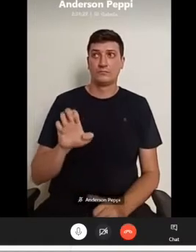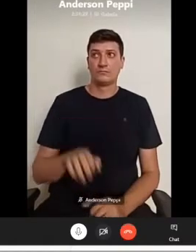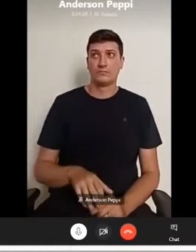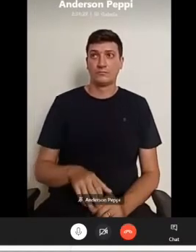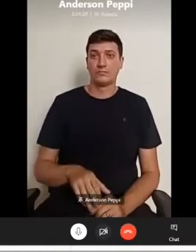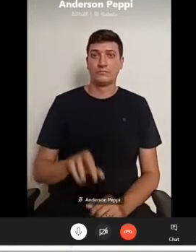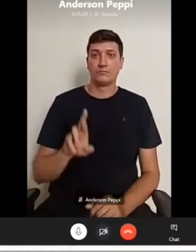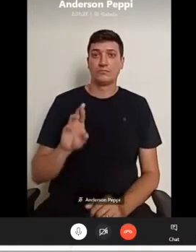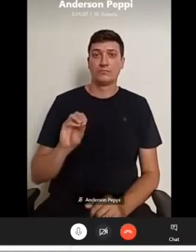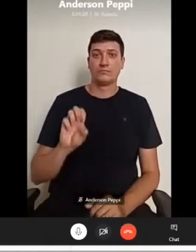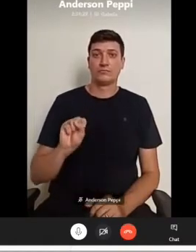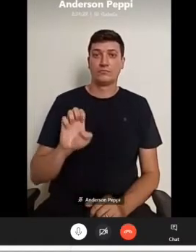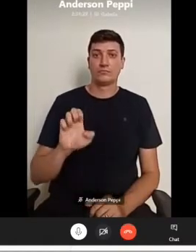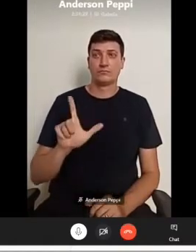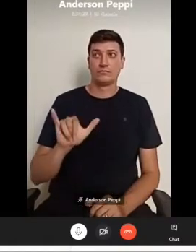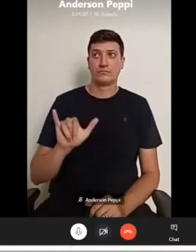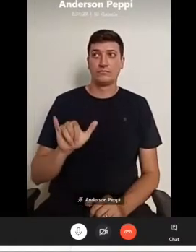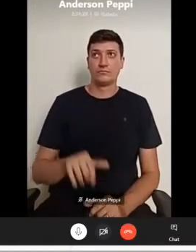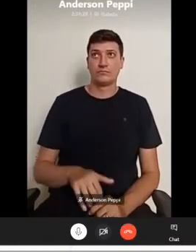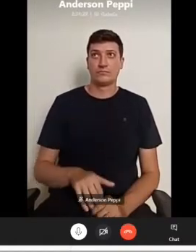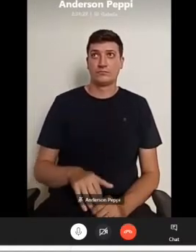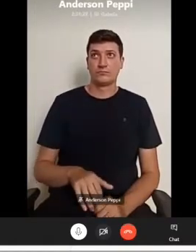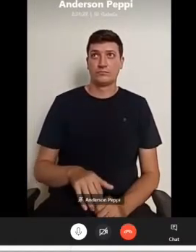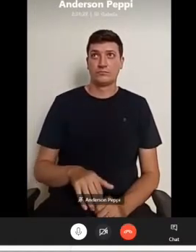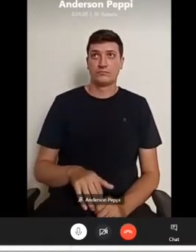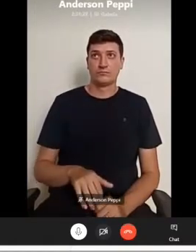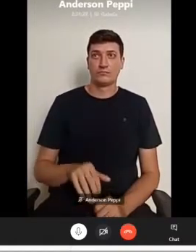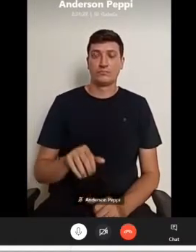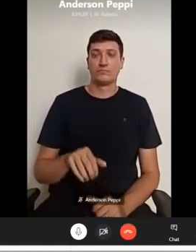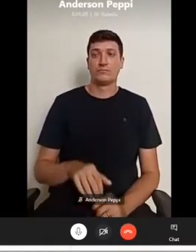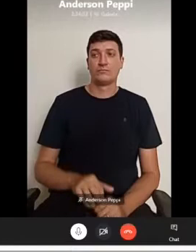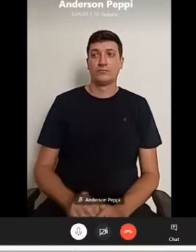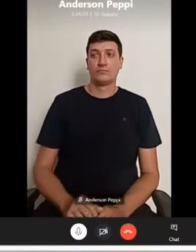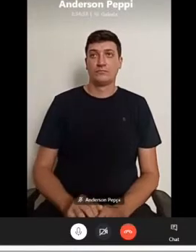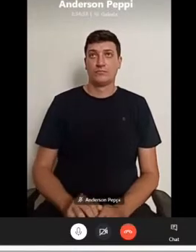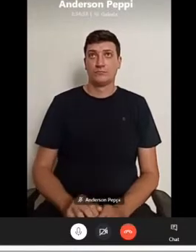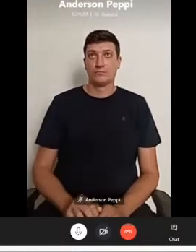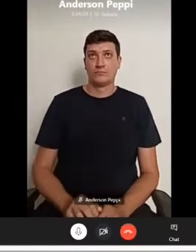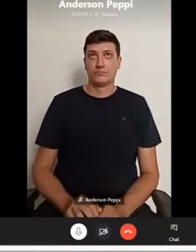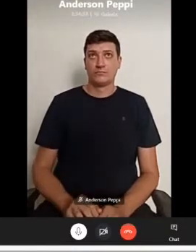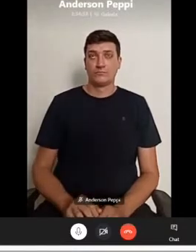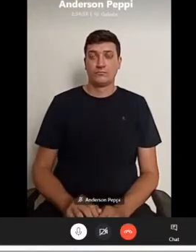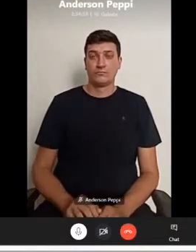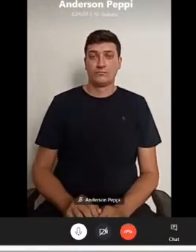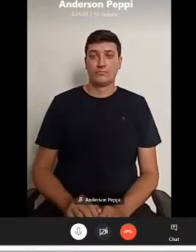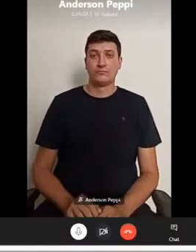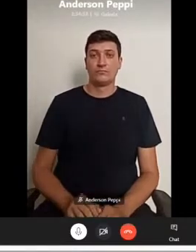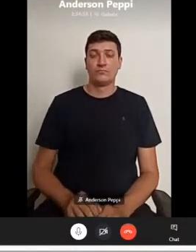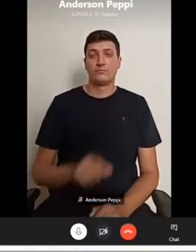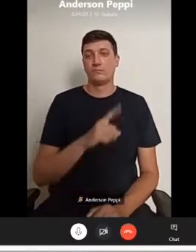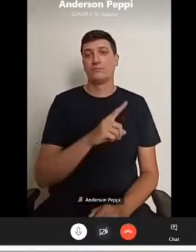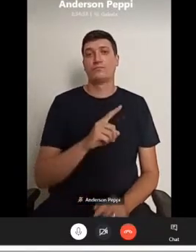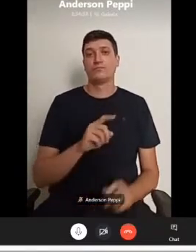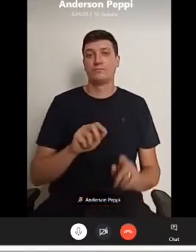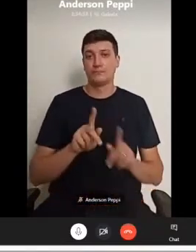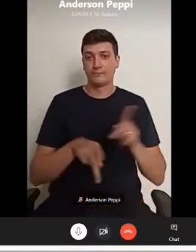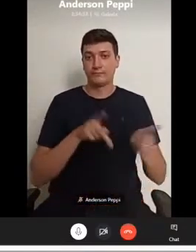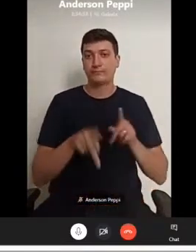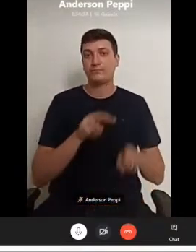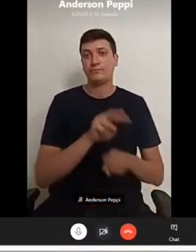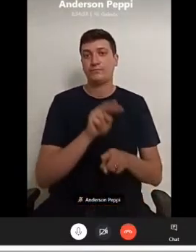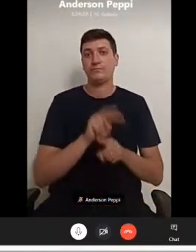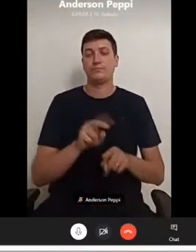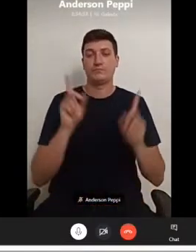e Elo, Silvio dos Santos. Comissão de Defesa do Cidadão e dos Direitos Humanos.